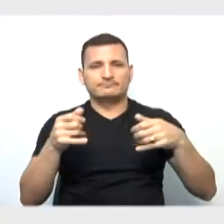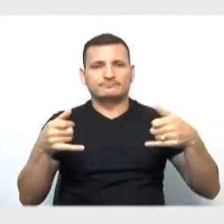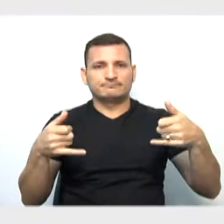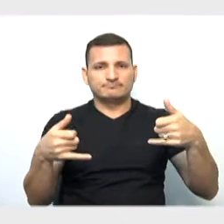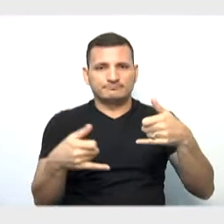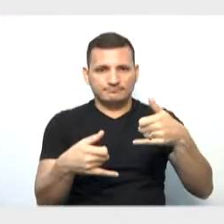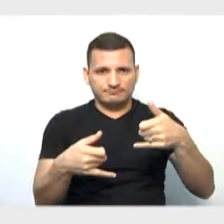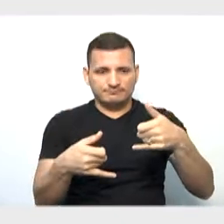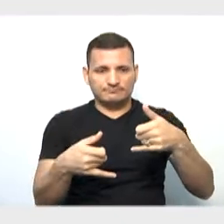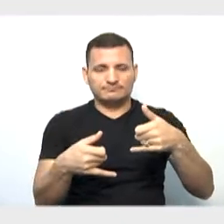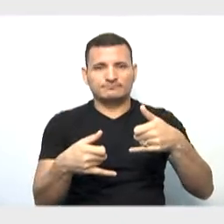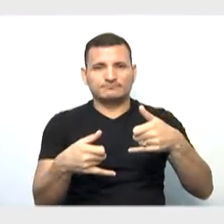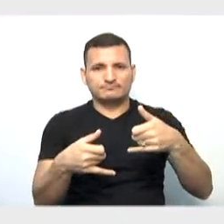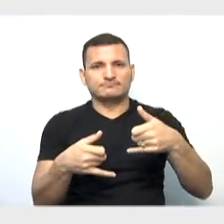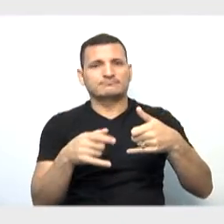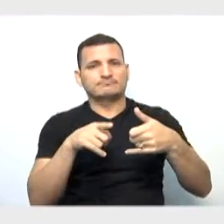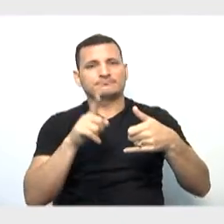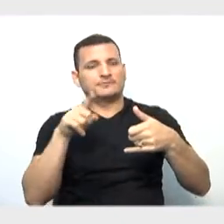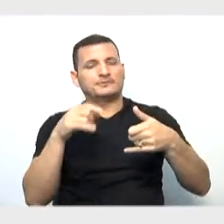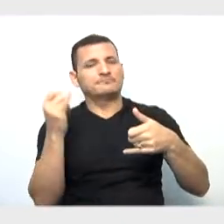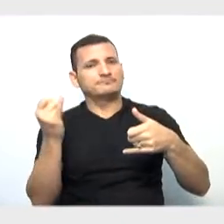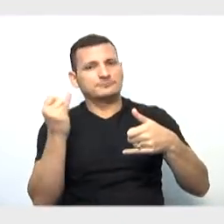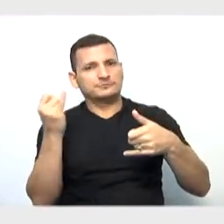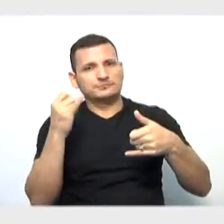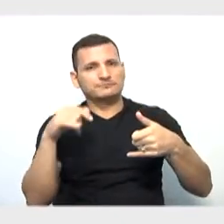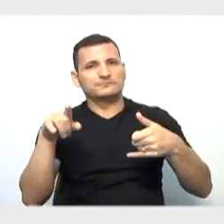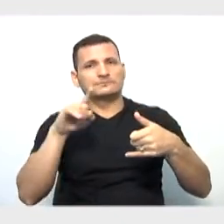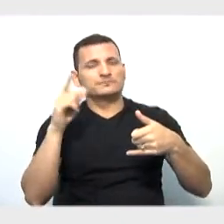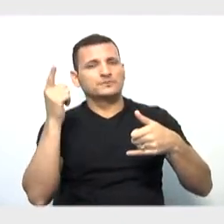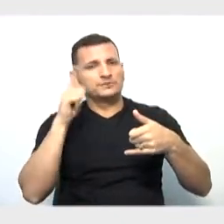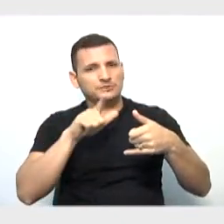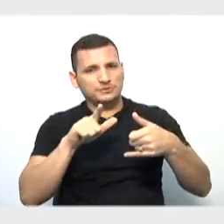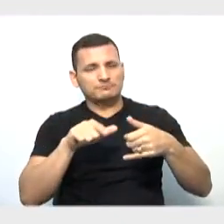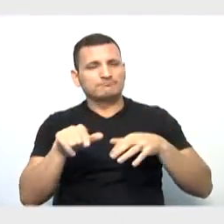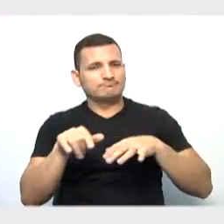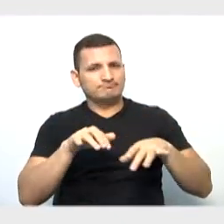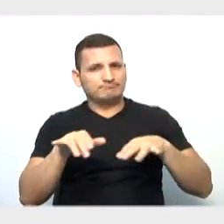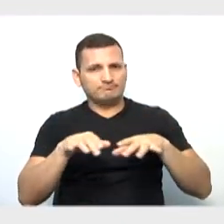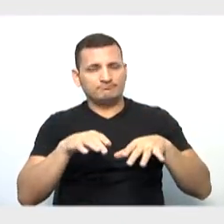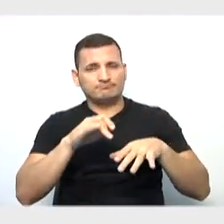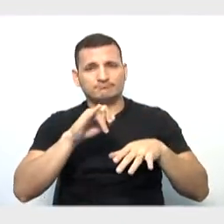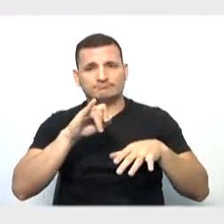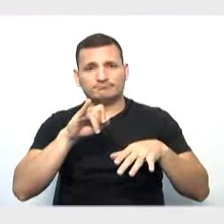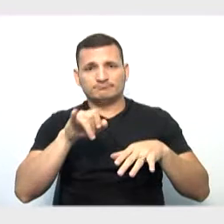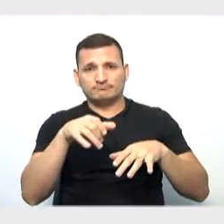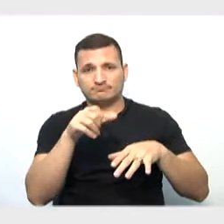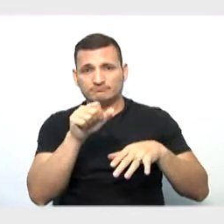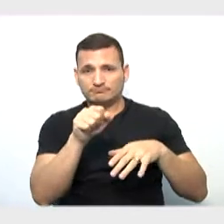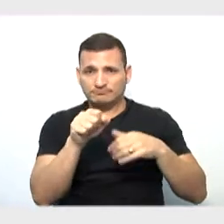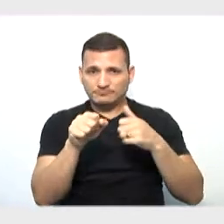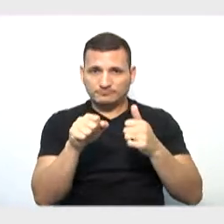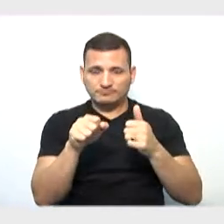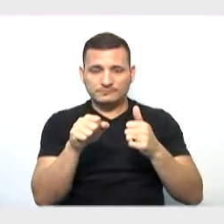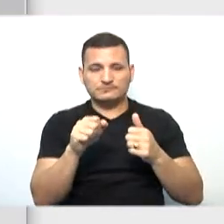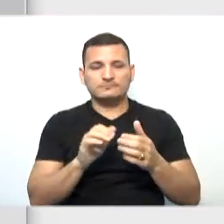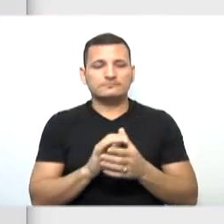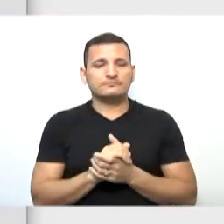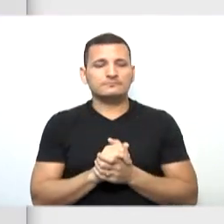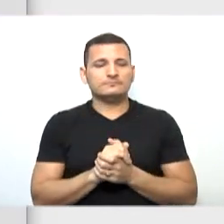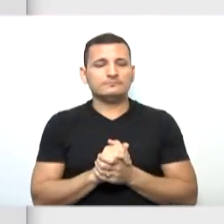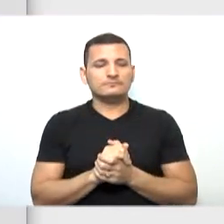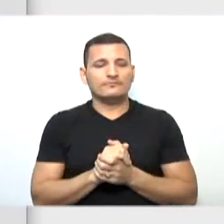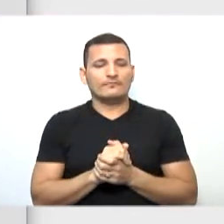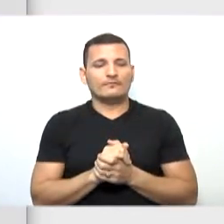isso daí, tá? Isso é bem importante para que vocês consigam desenvolver em JavaScript. E vou chamar uma